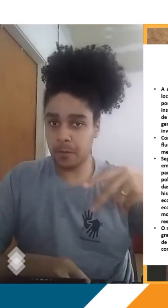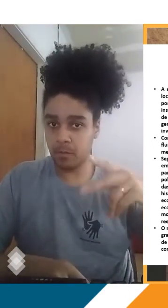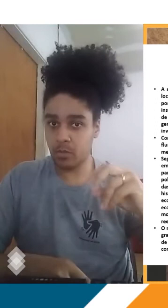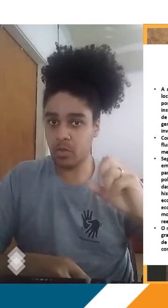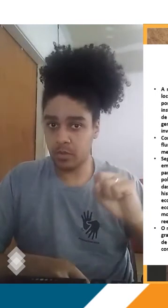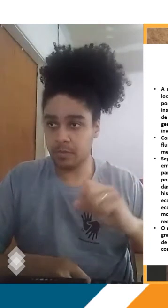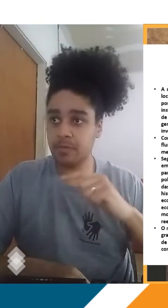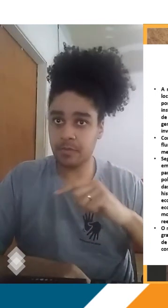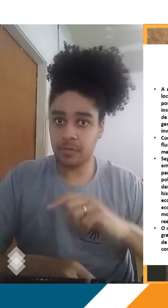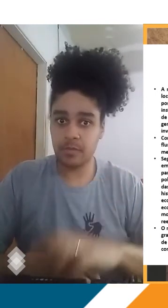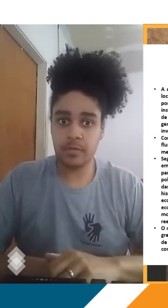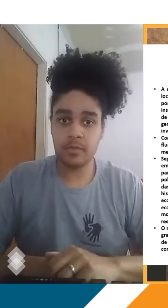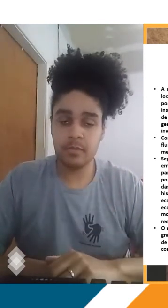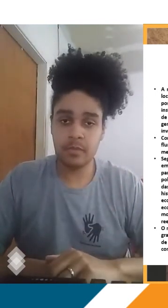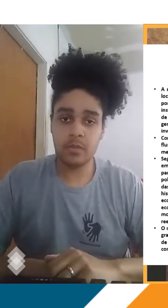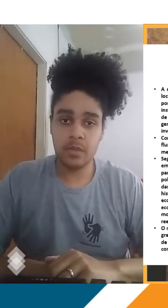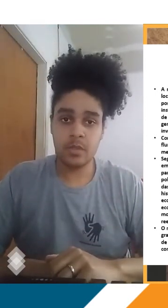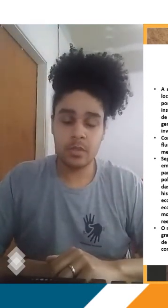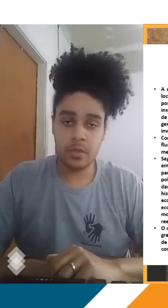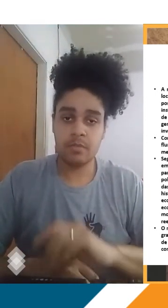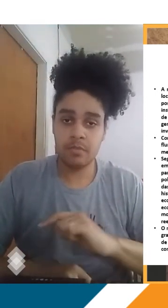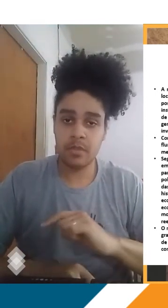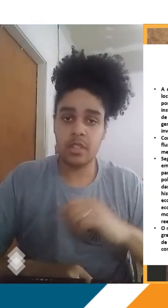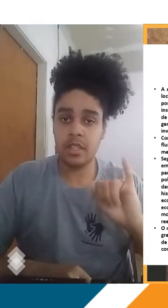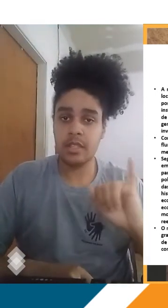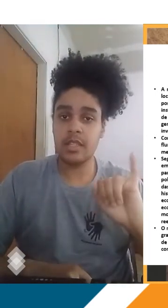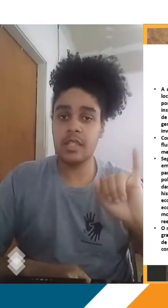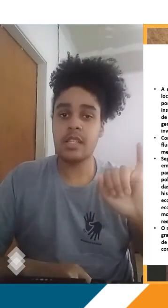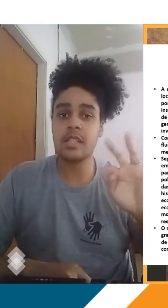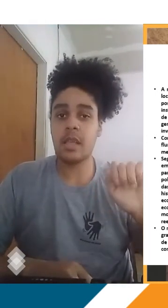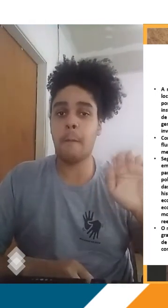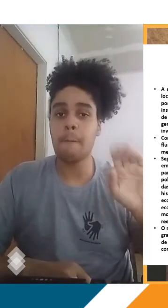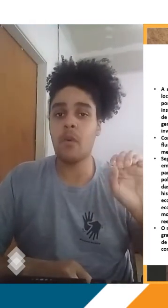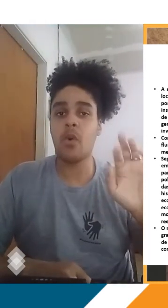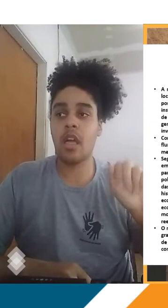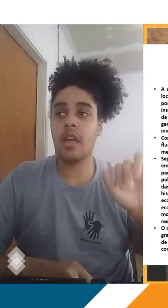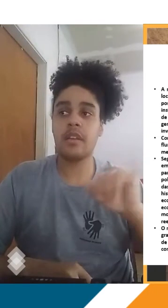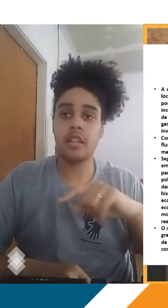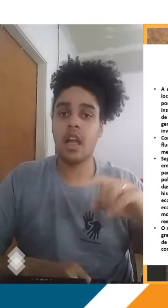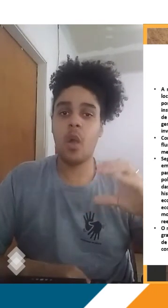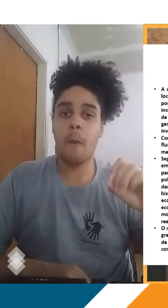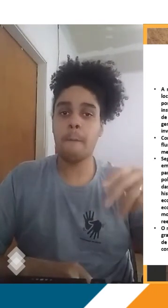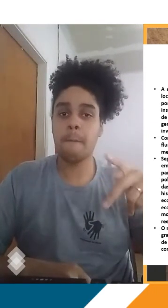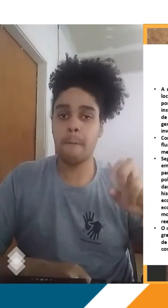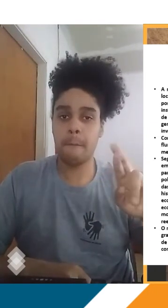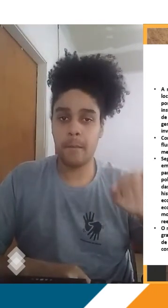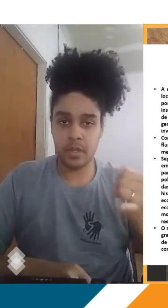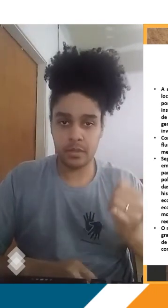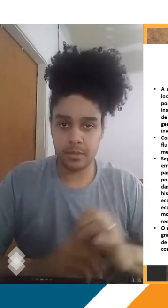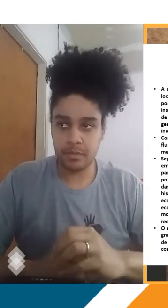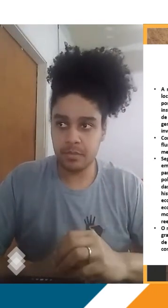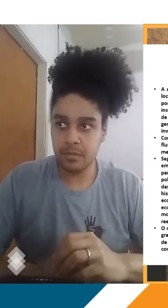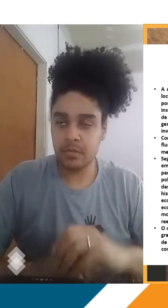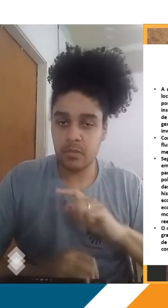de Campos de Goytacazes, e ali embaixo o Complexo Petroquímico de Itaboraí, Comperja. Esse fenômeno é caracterizado por um processo